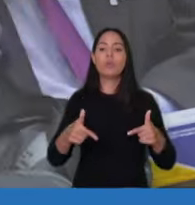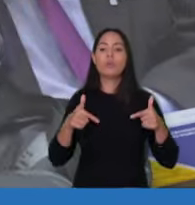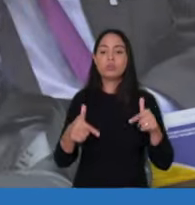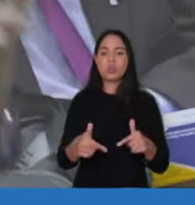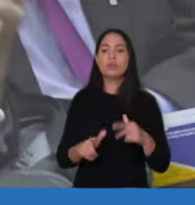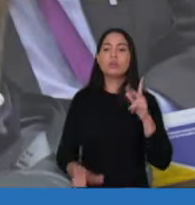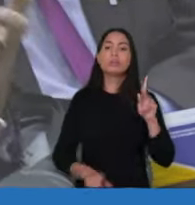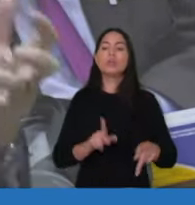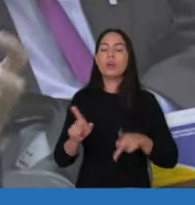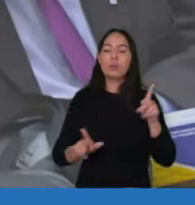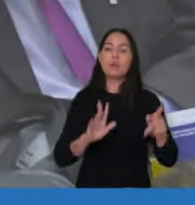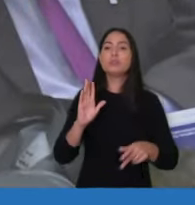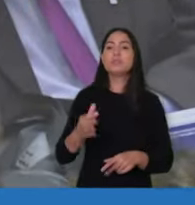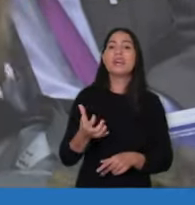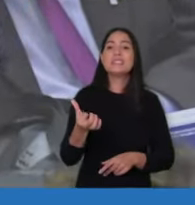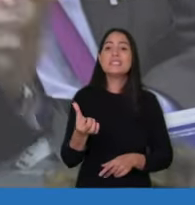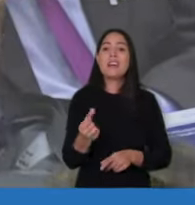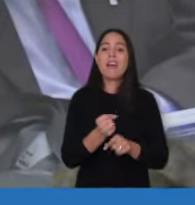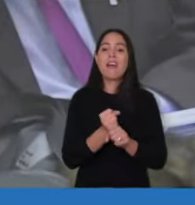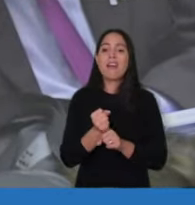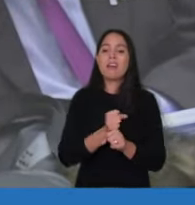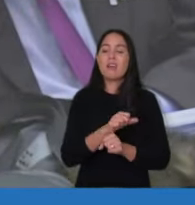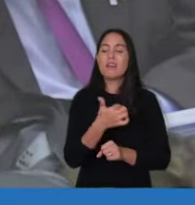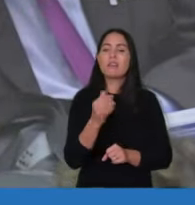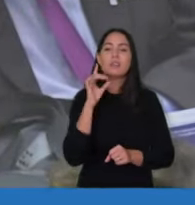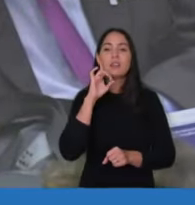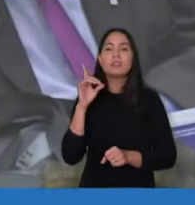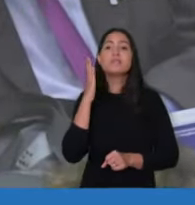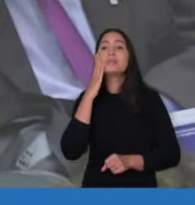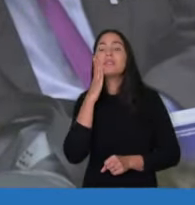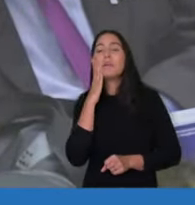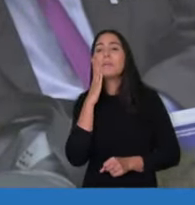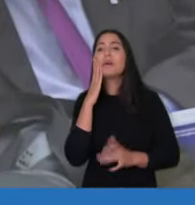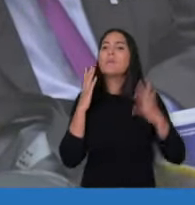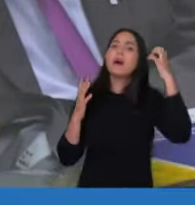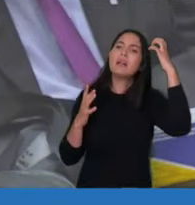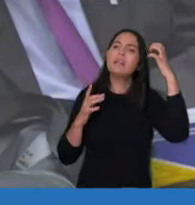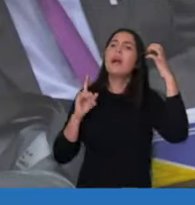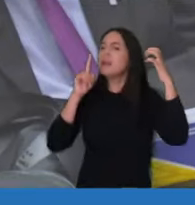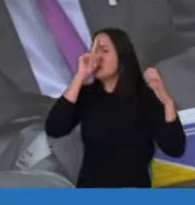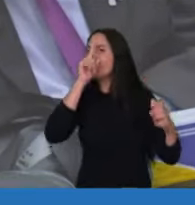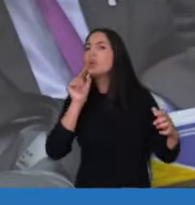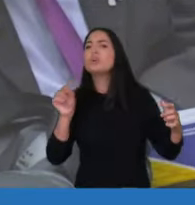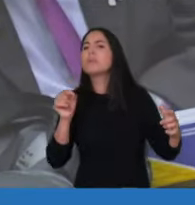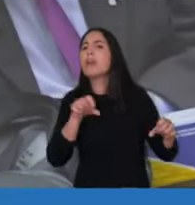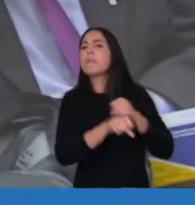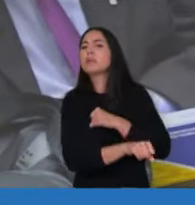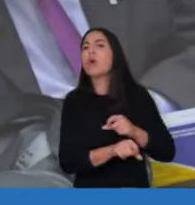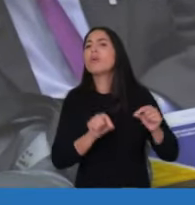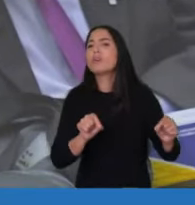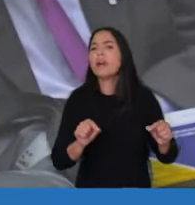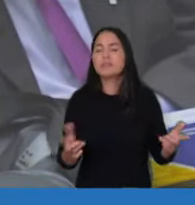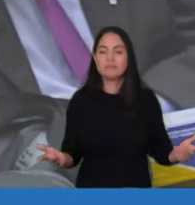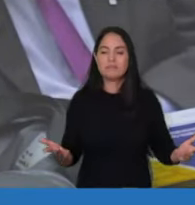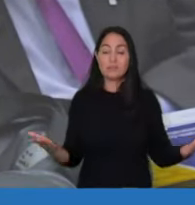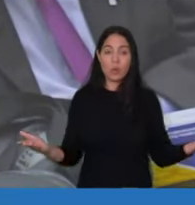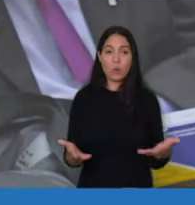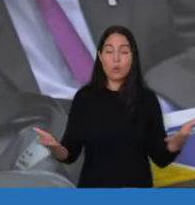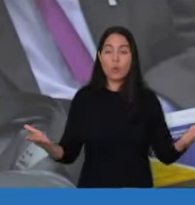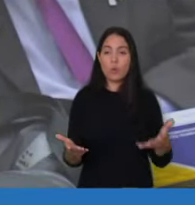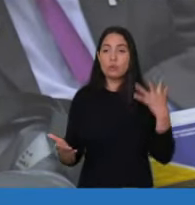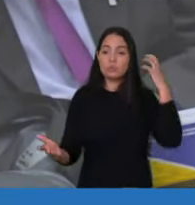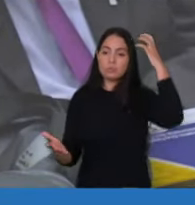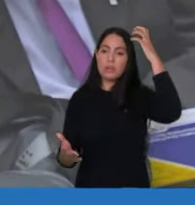há 6 anos e 10 dias para saber quem matou Marielle. Marielle deixou para nós hoje um legado. E o legado é